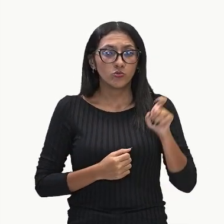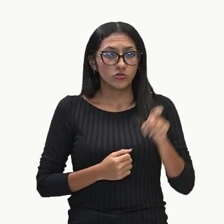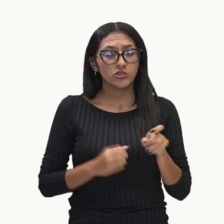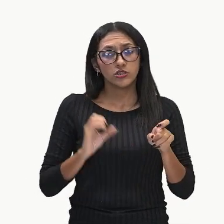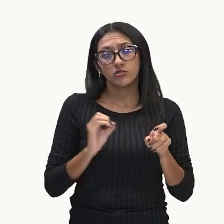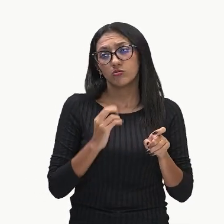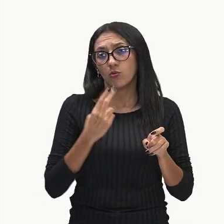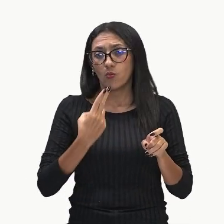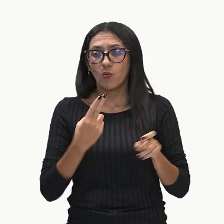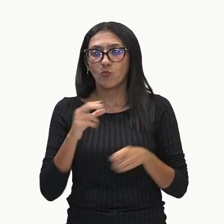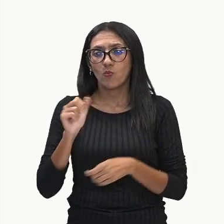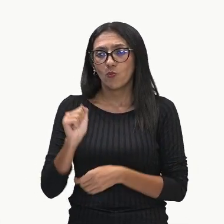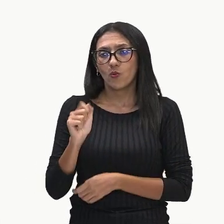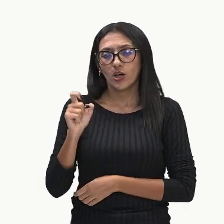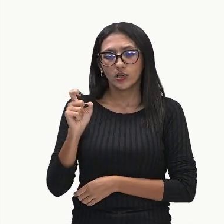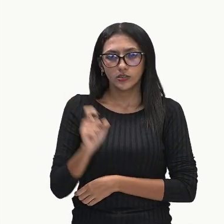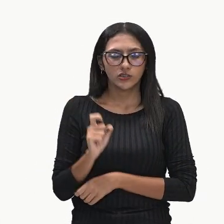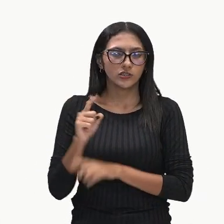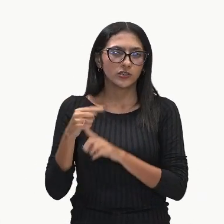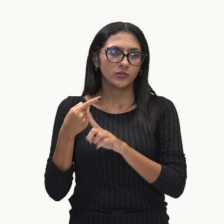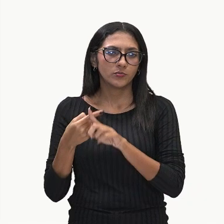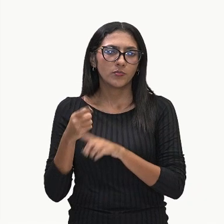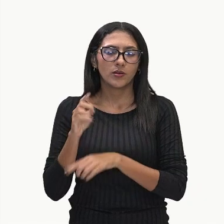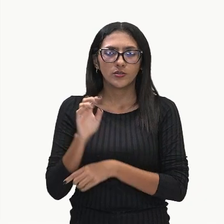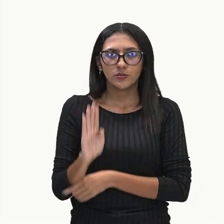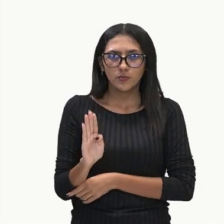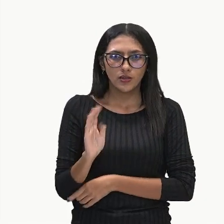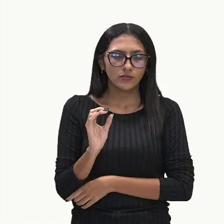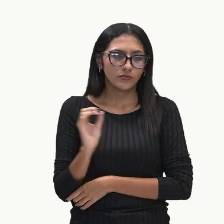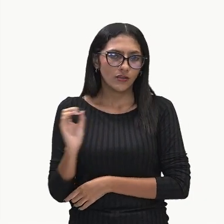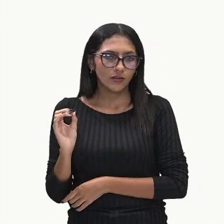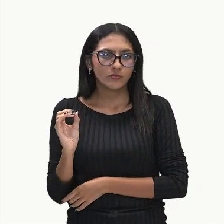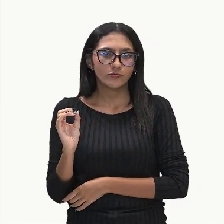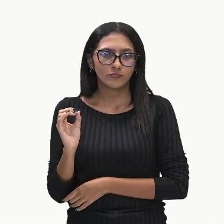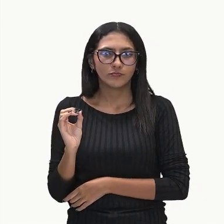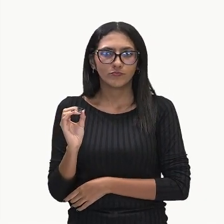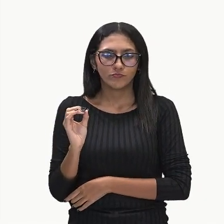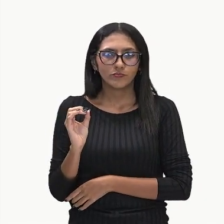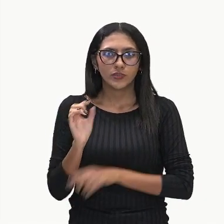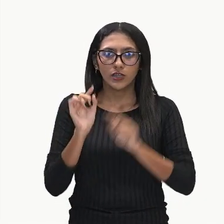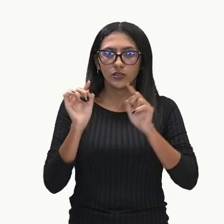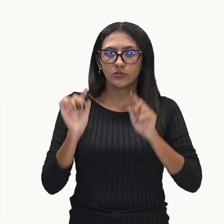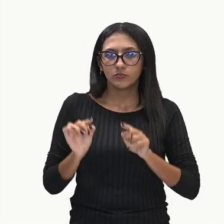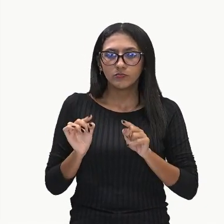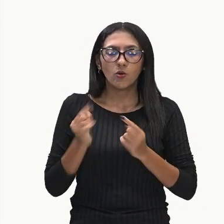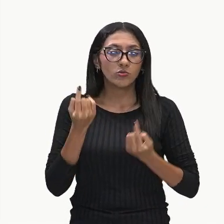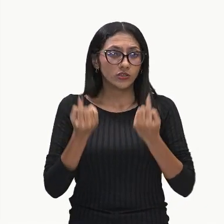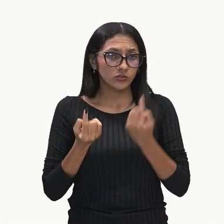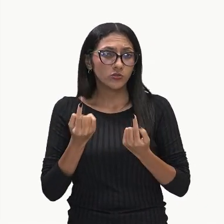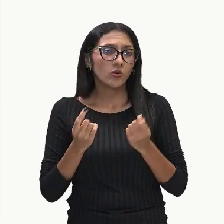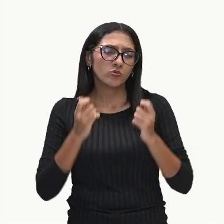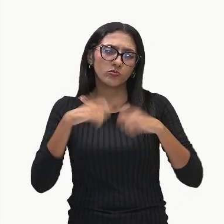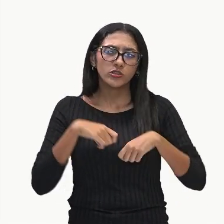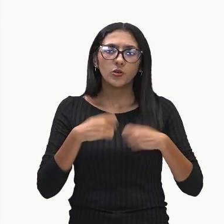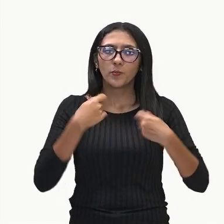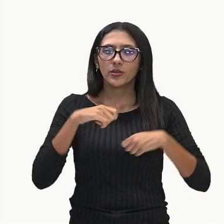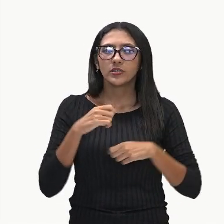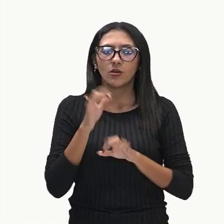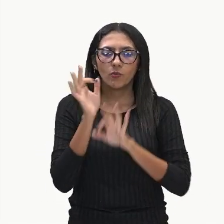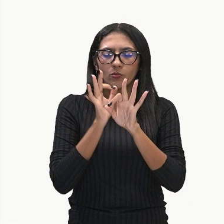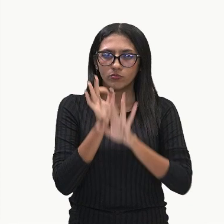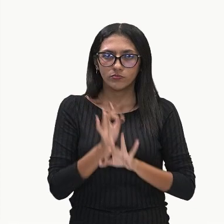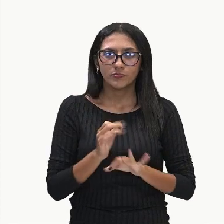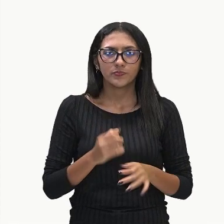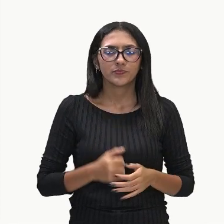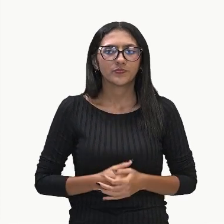zero, ou aí o que nós achamos aí no parêntese vai ser igual a zero, o outro fator. Tudo